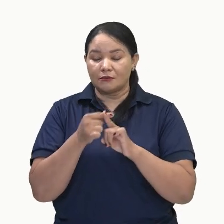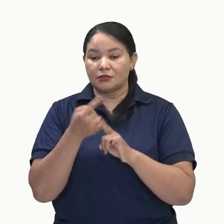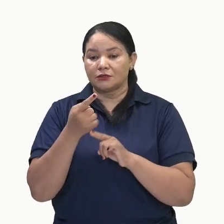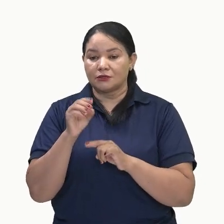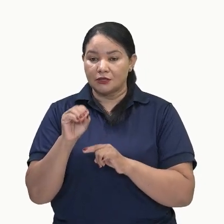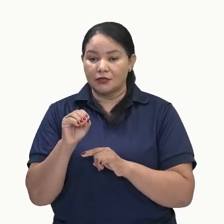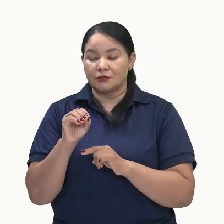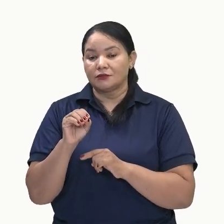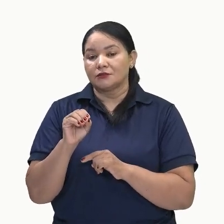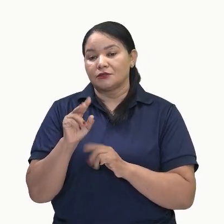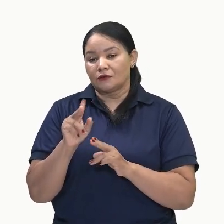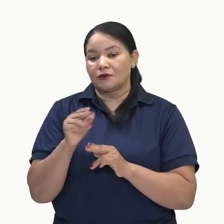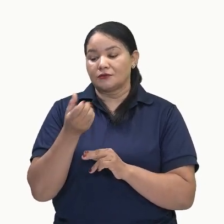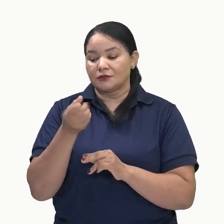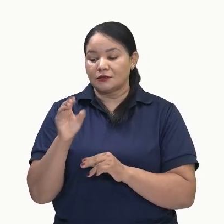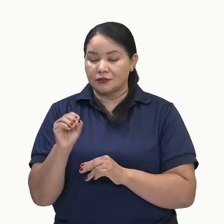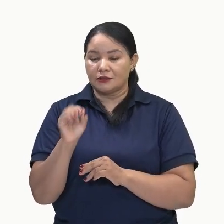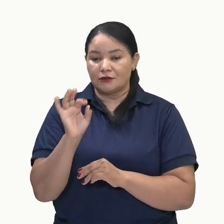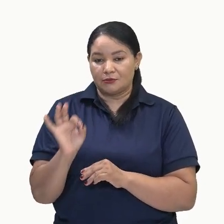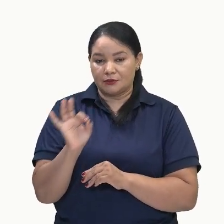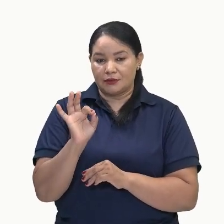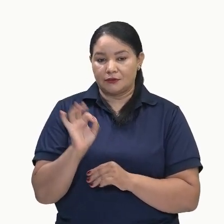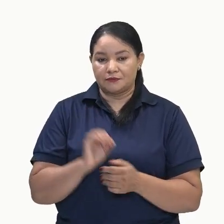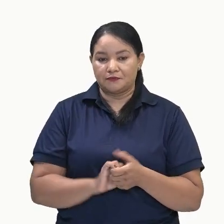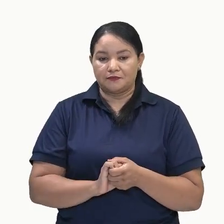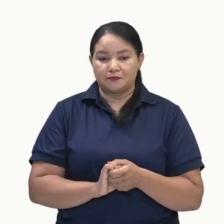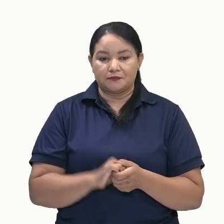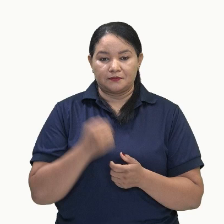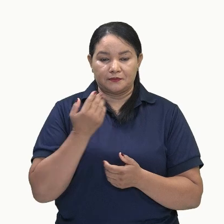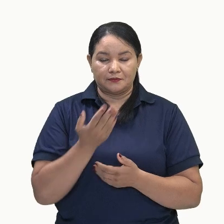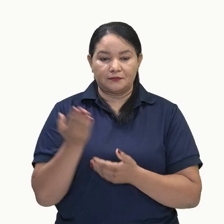60%, certo? Então, o professor vai colocar bem aqui, ó.